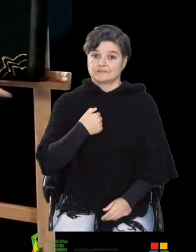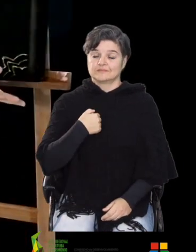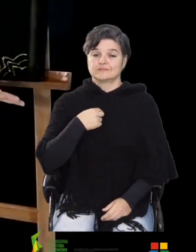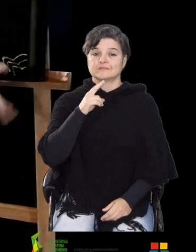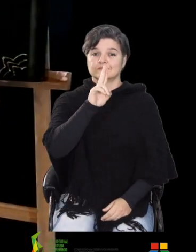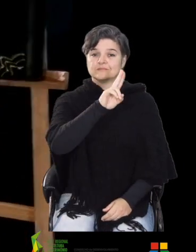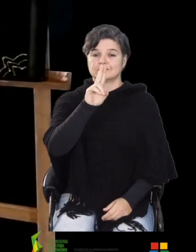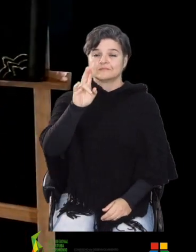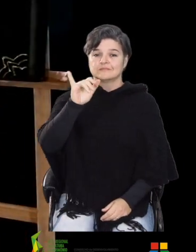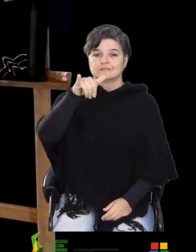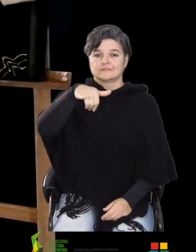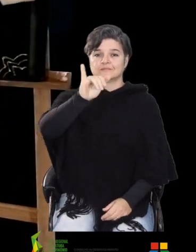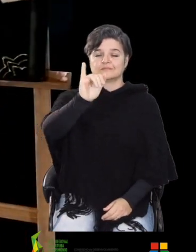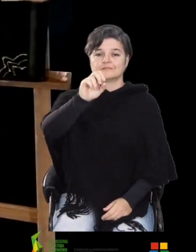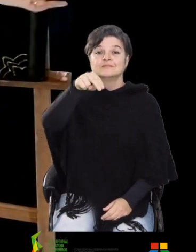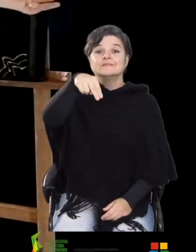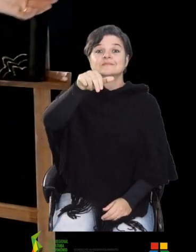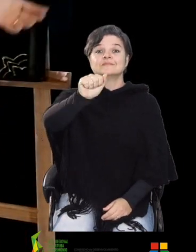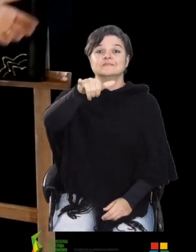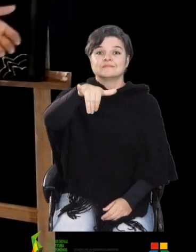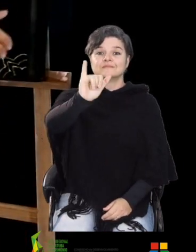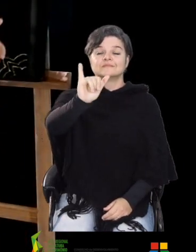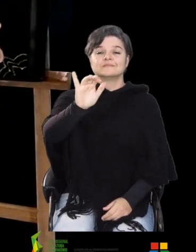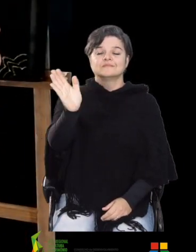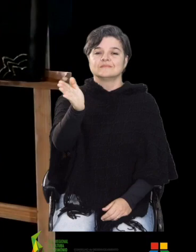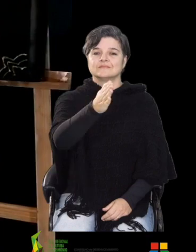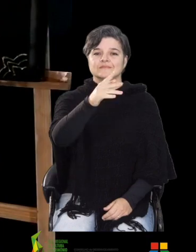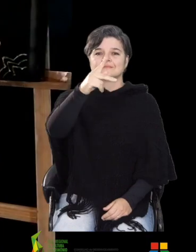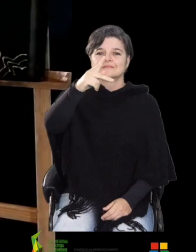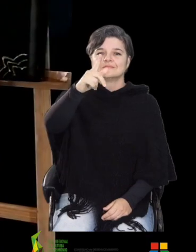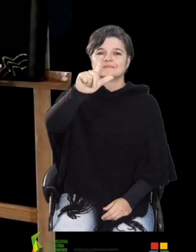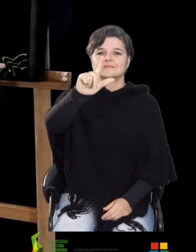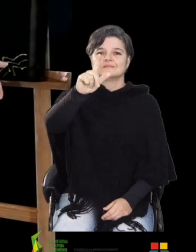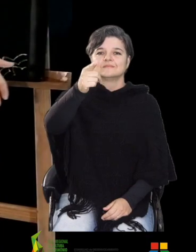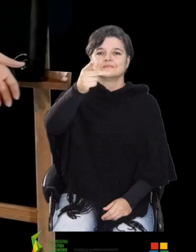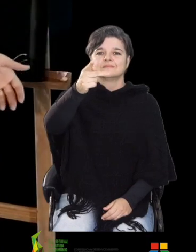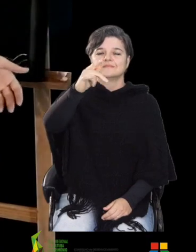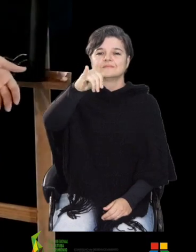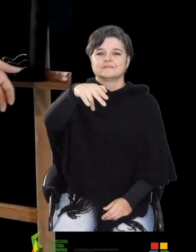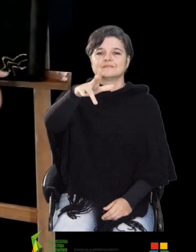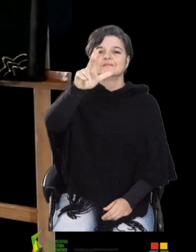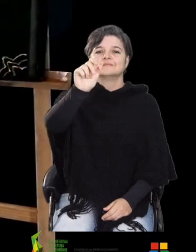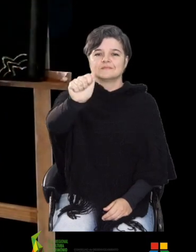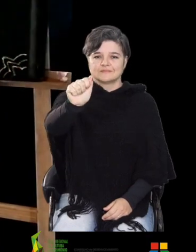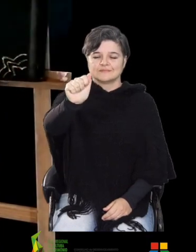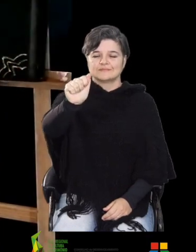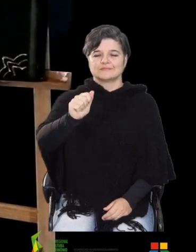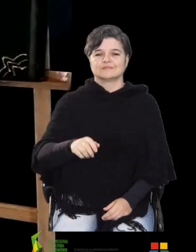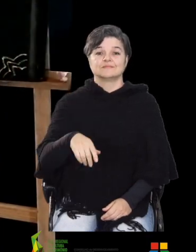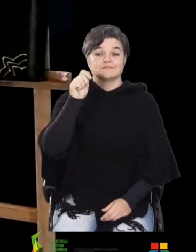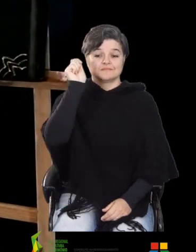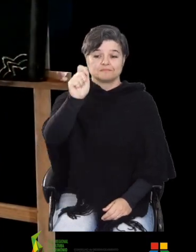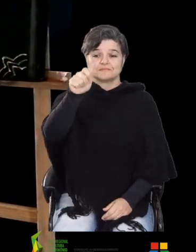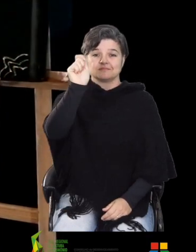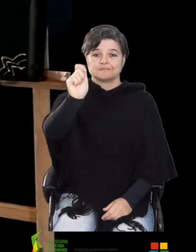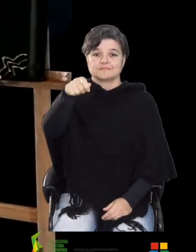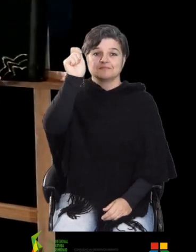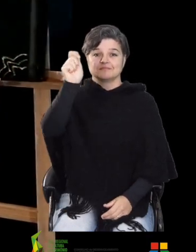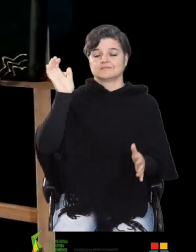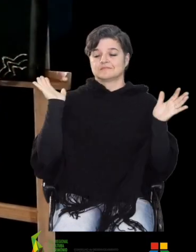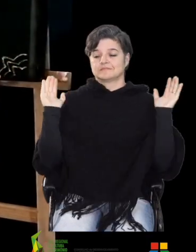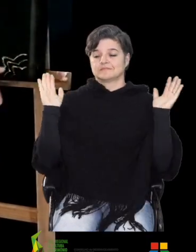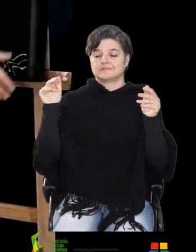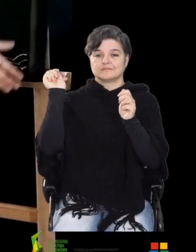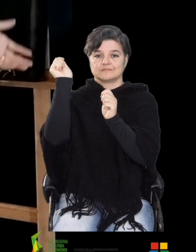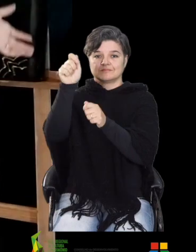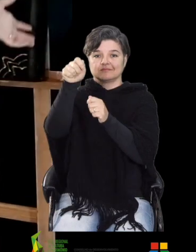meu nome é tem pina limpo foi assadas que me deram